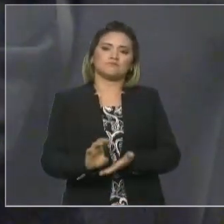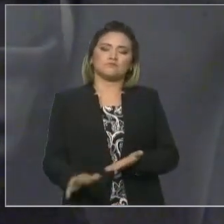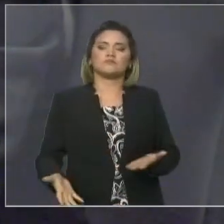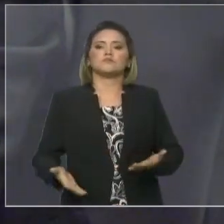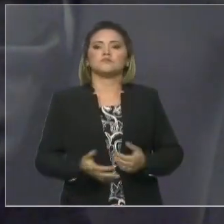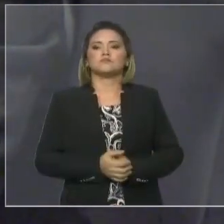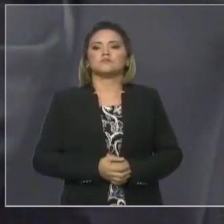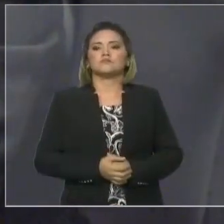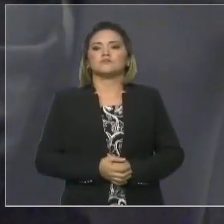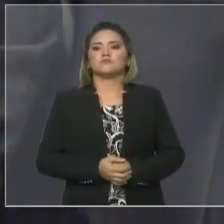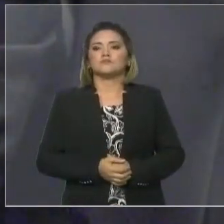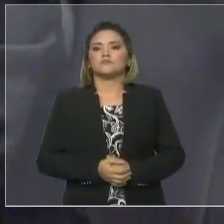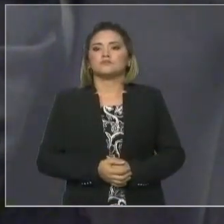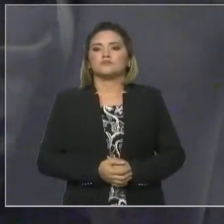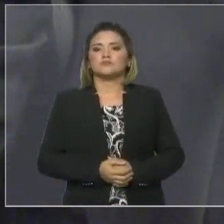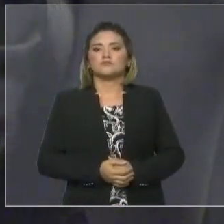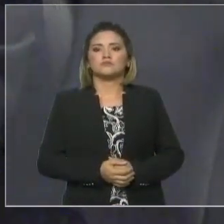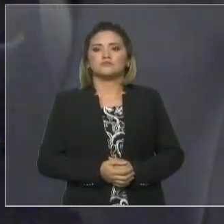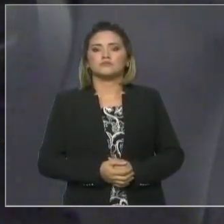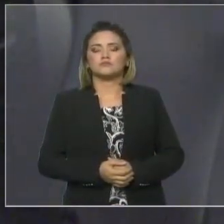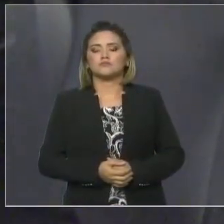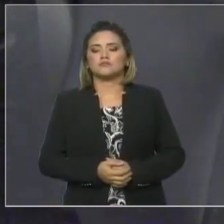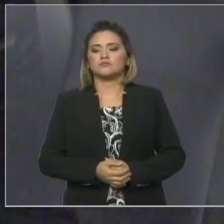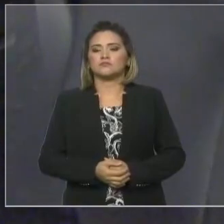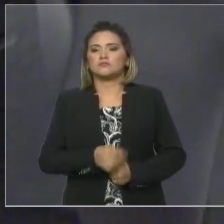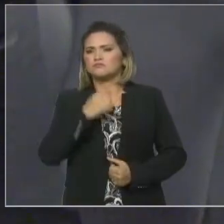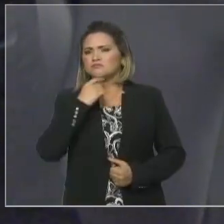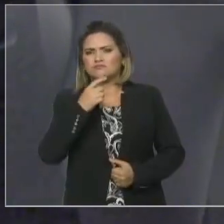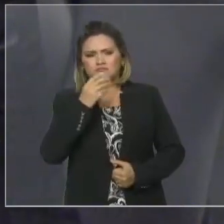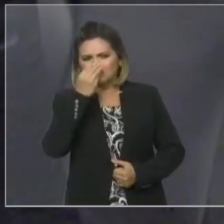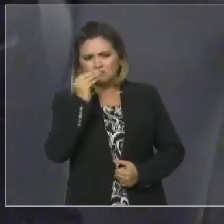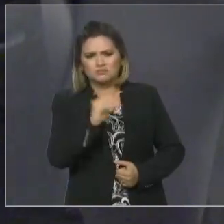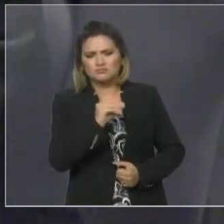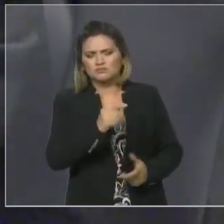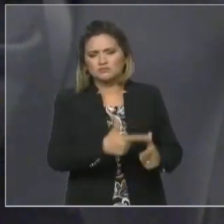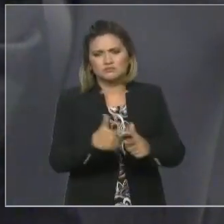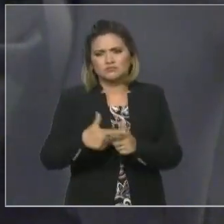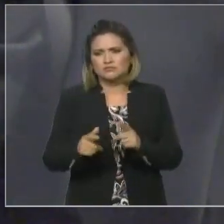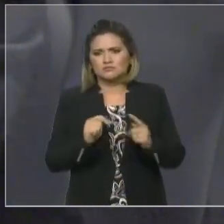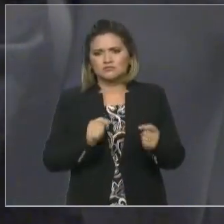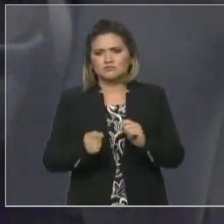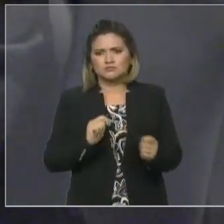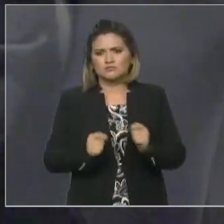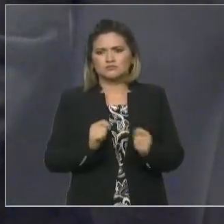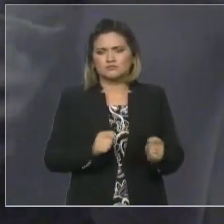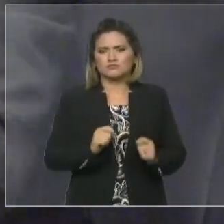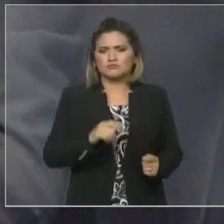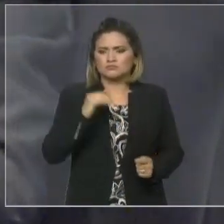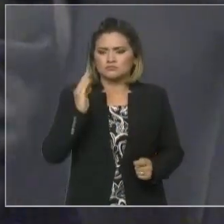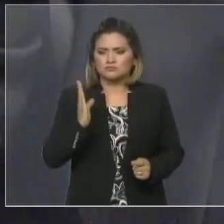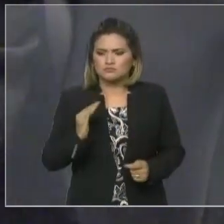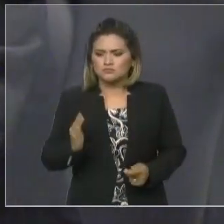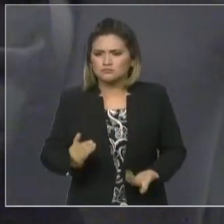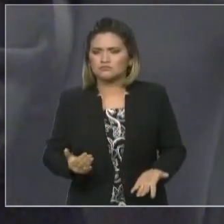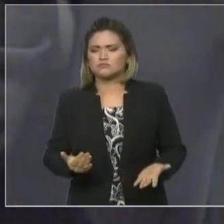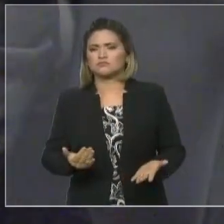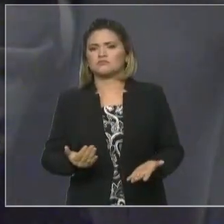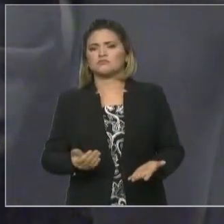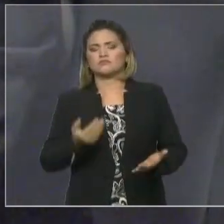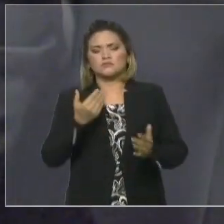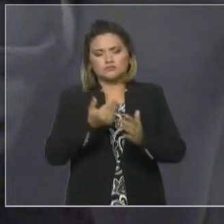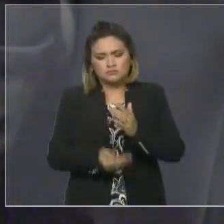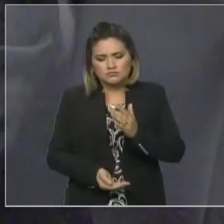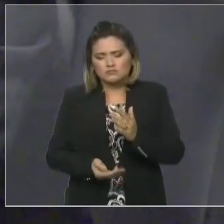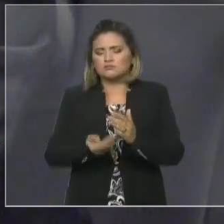pode. Ninguém vai ignorar aqui a crise que o país enfrenta e a queda de recursos,